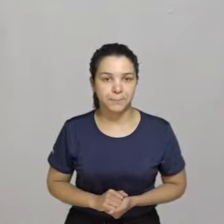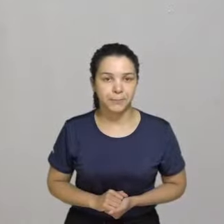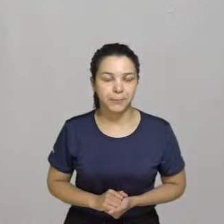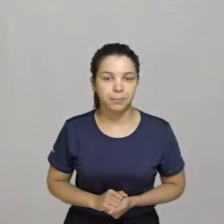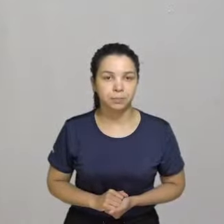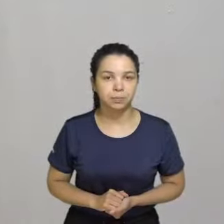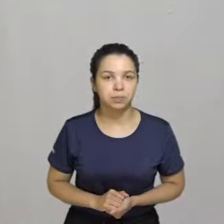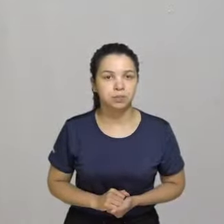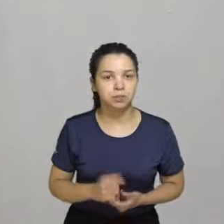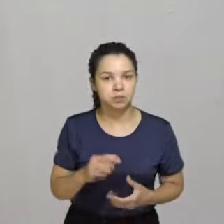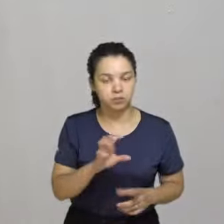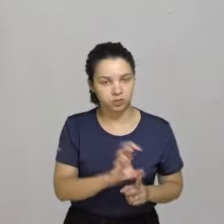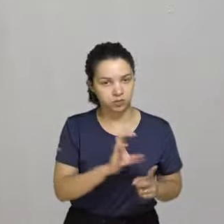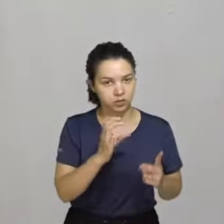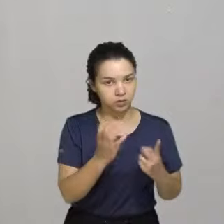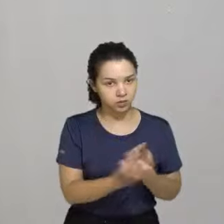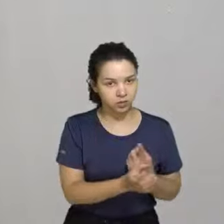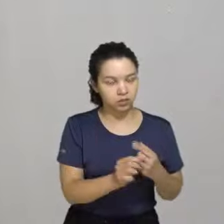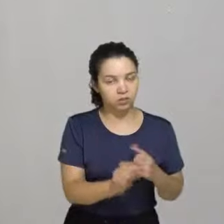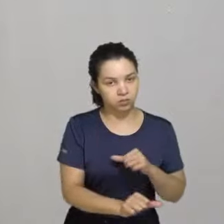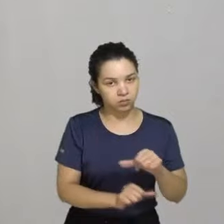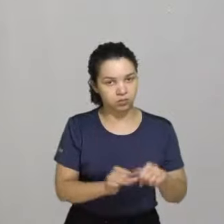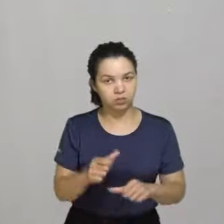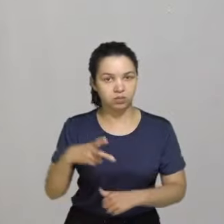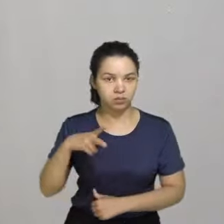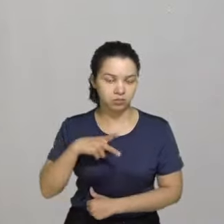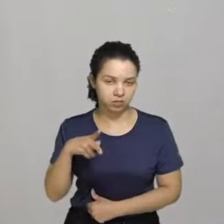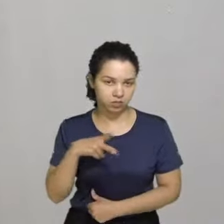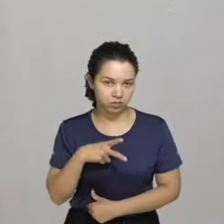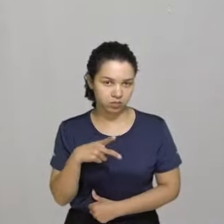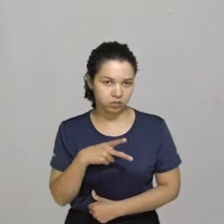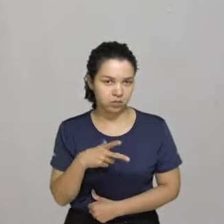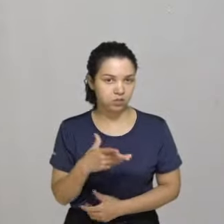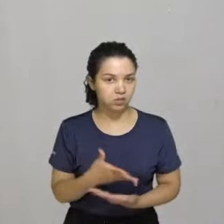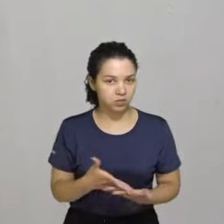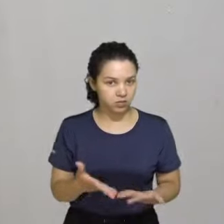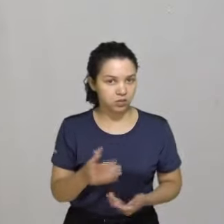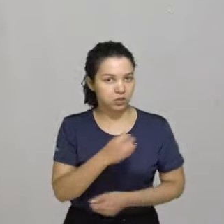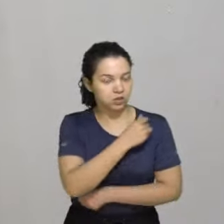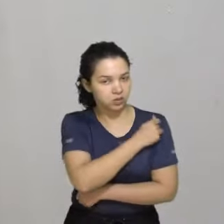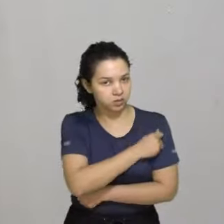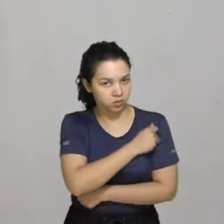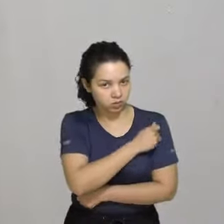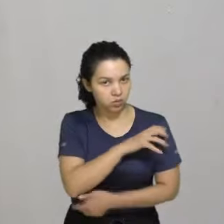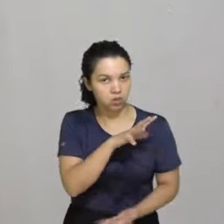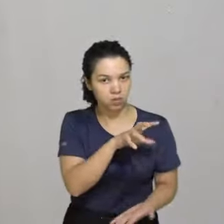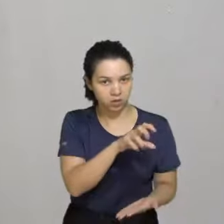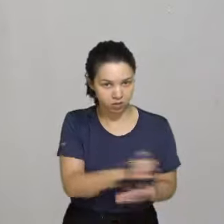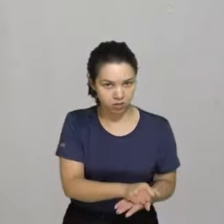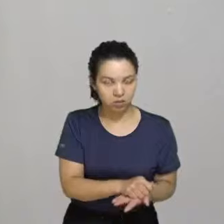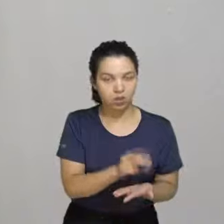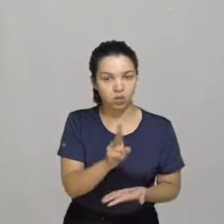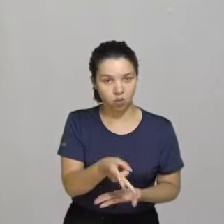de comunitária para privada. Mas estas, enquanto que o aluno ali permanecer matriculado com o seu